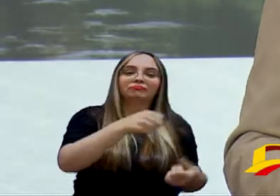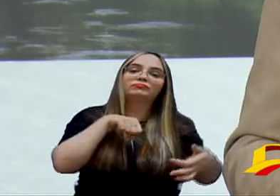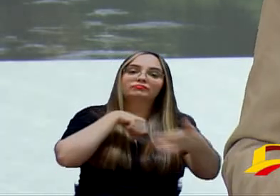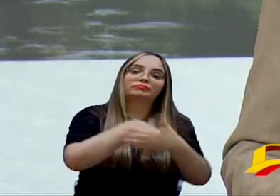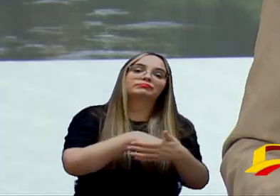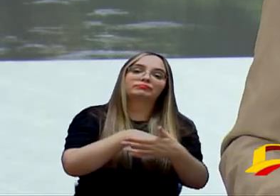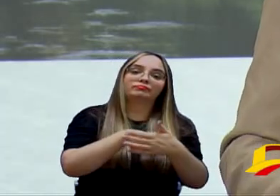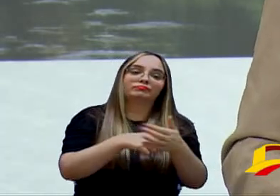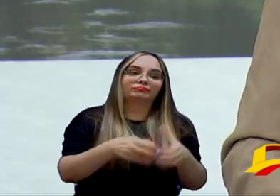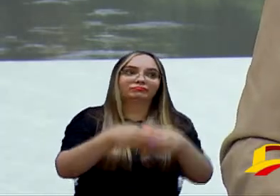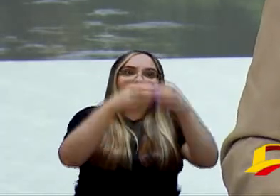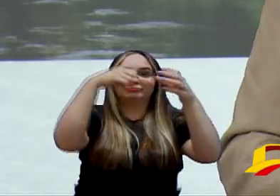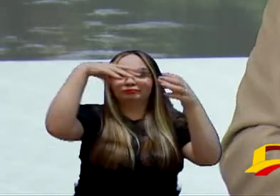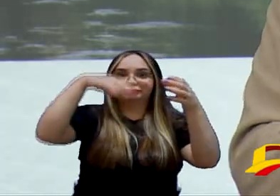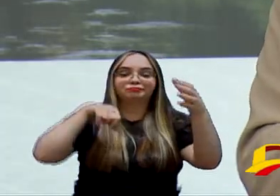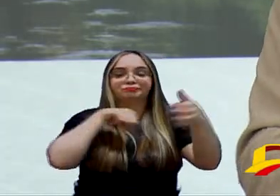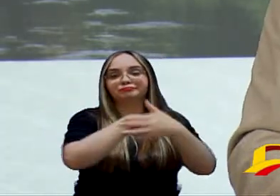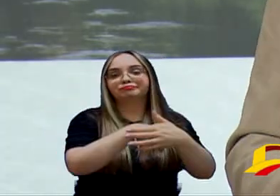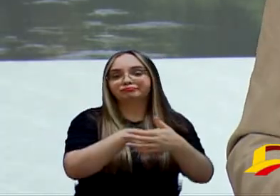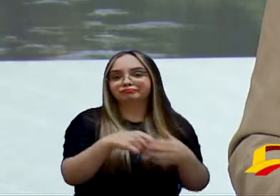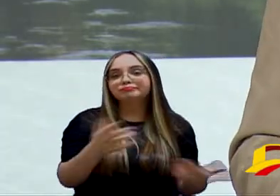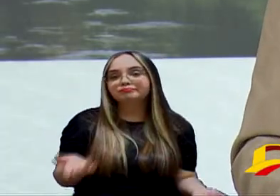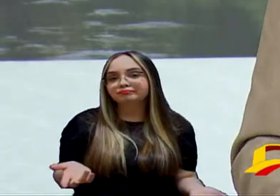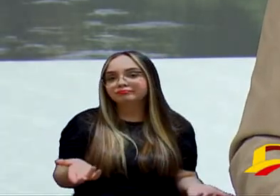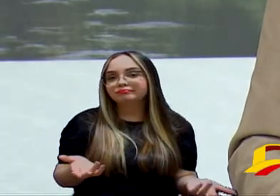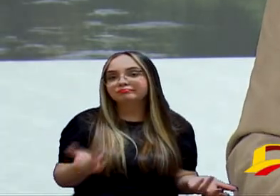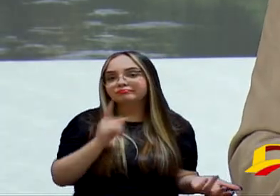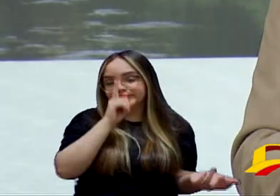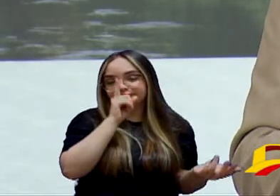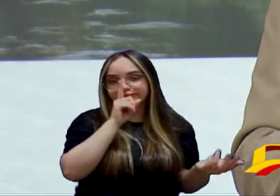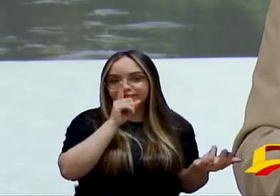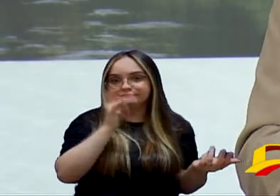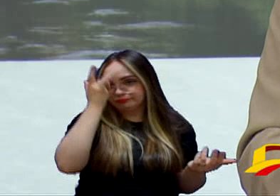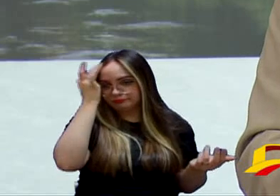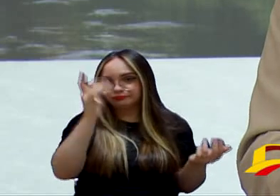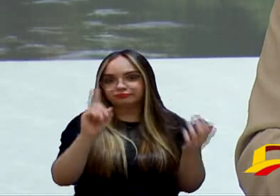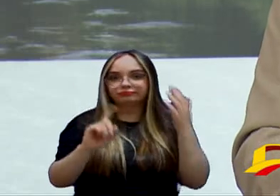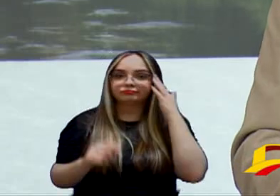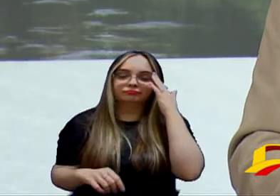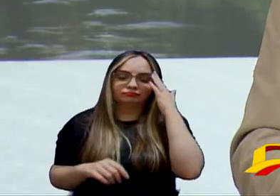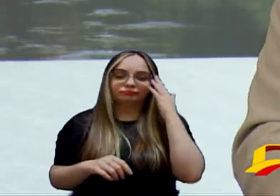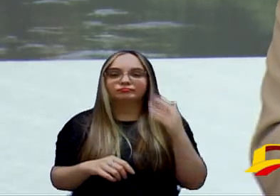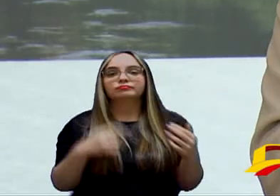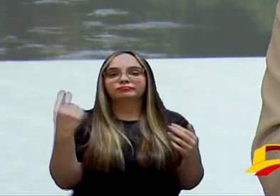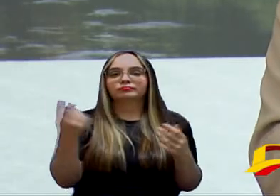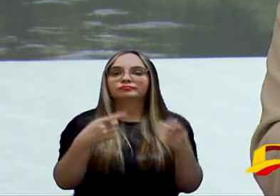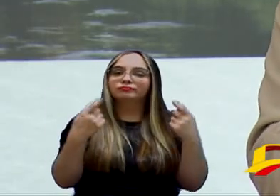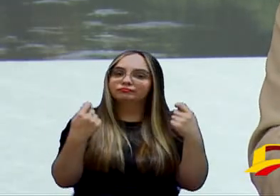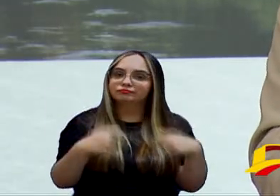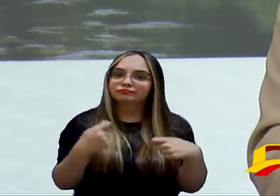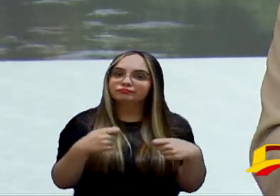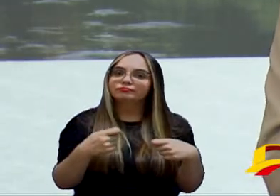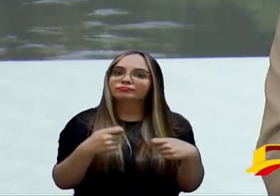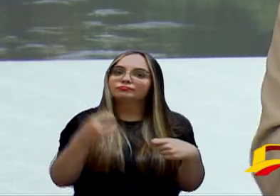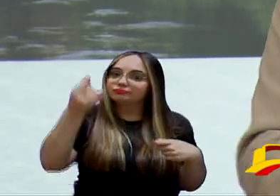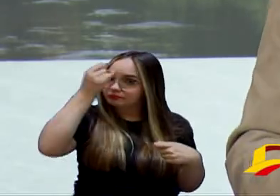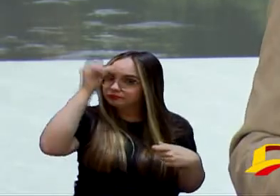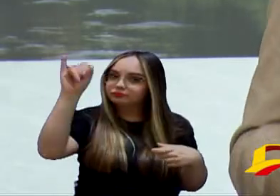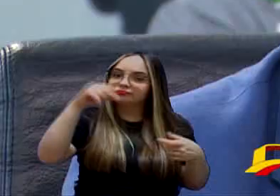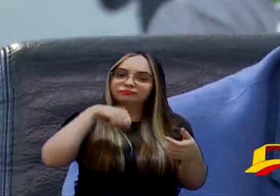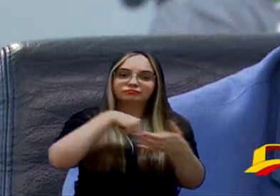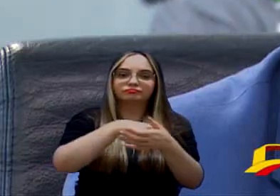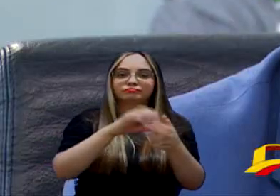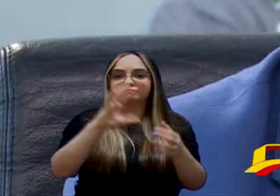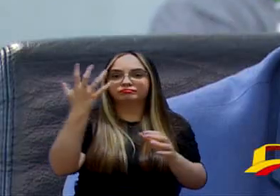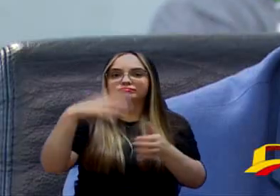trazer uma visualização melhor onde a gente consiga tá antecipando uma frenagem ou